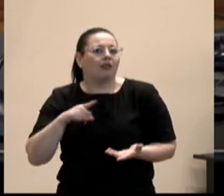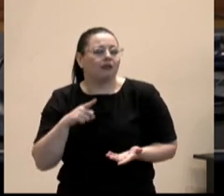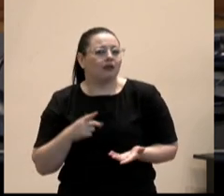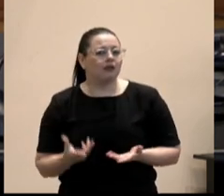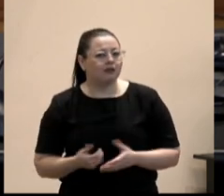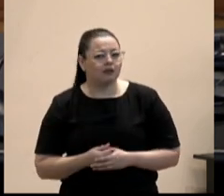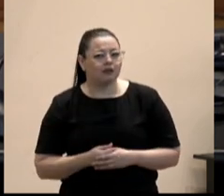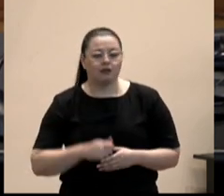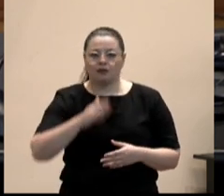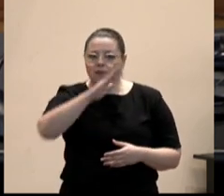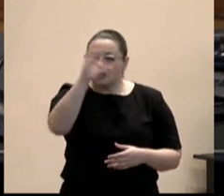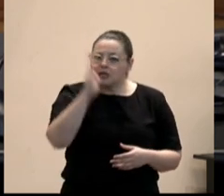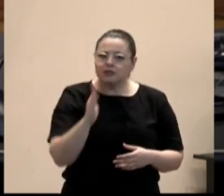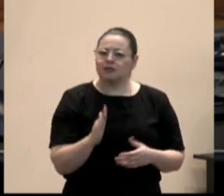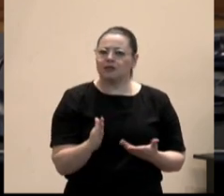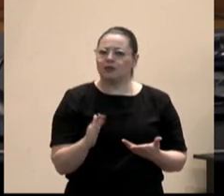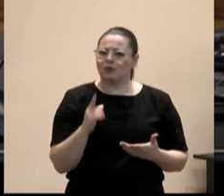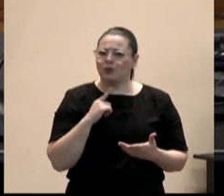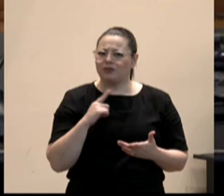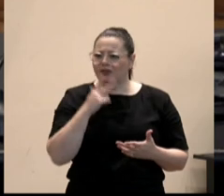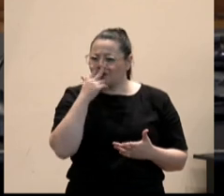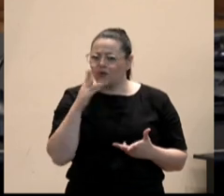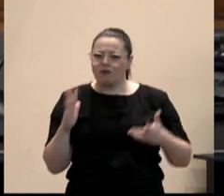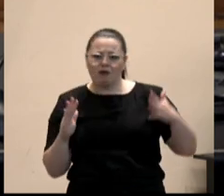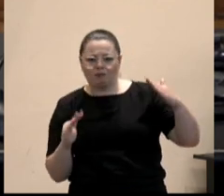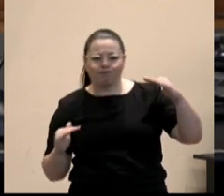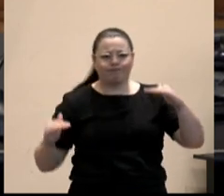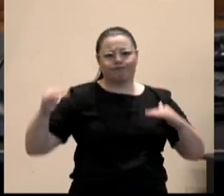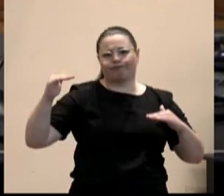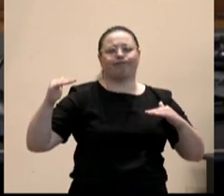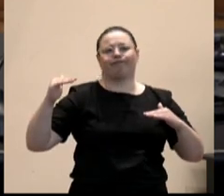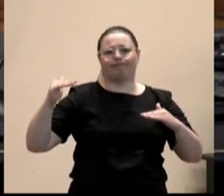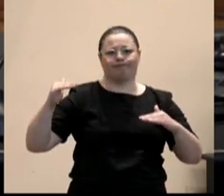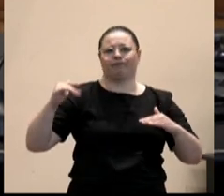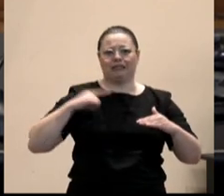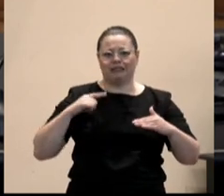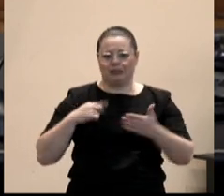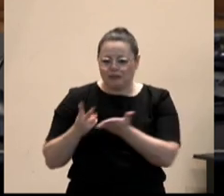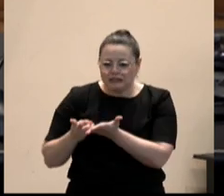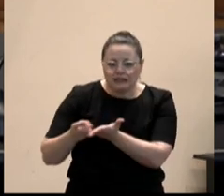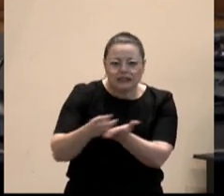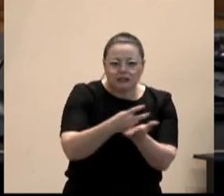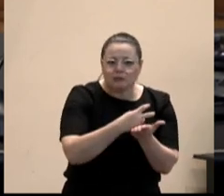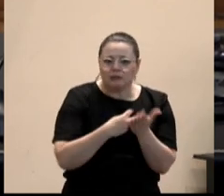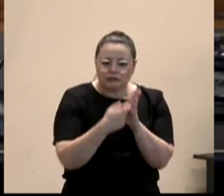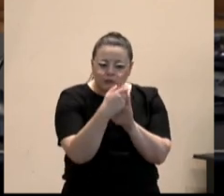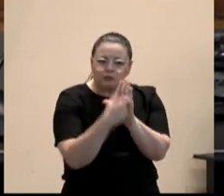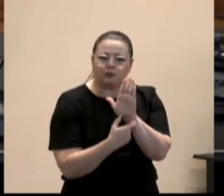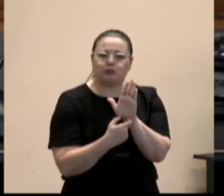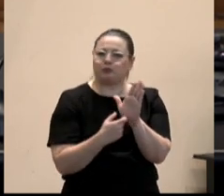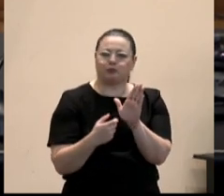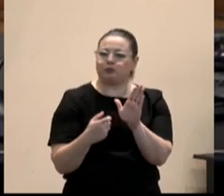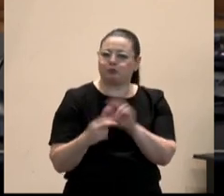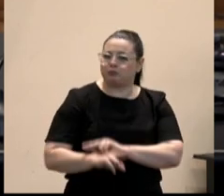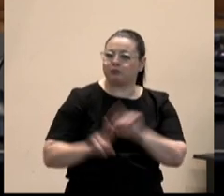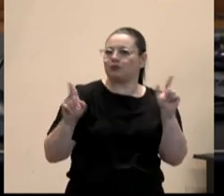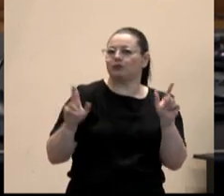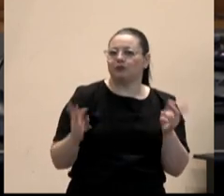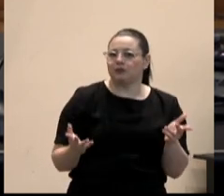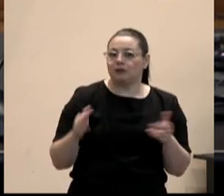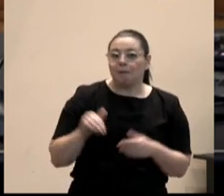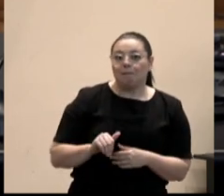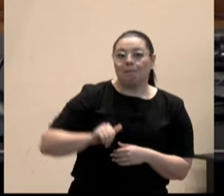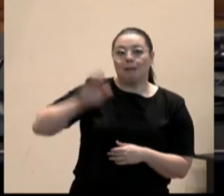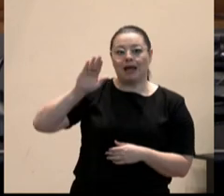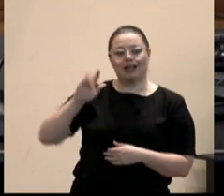Então, o Brasil, enquanto tiver esse modelo tributário regressivo, quanto mais tu ganha, menos